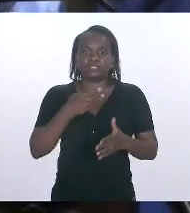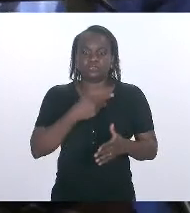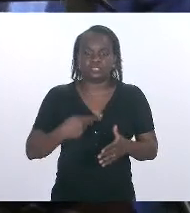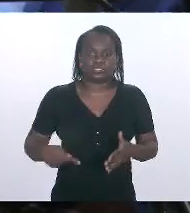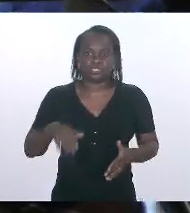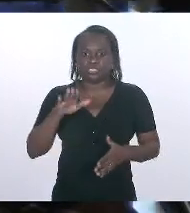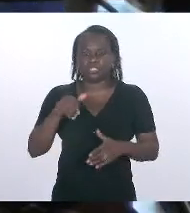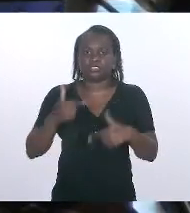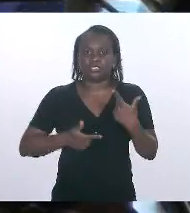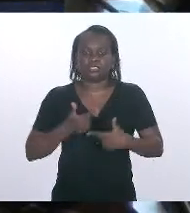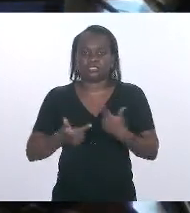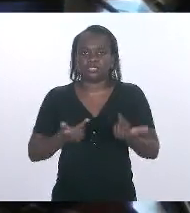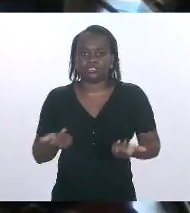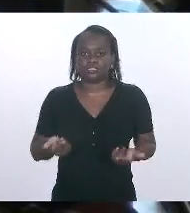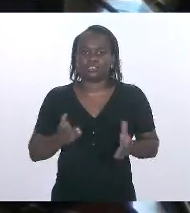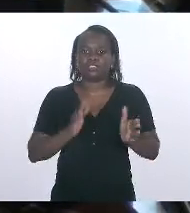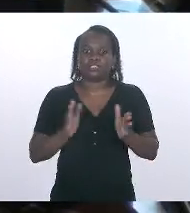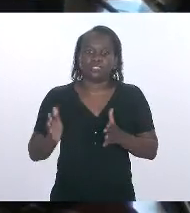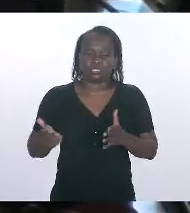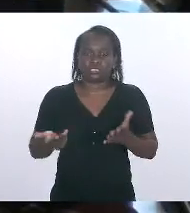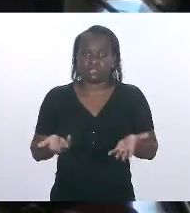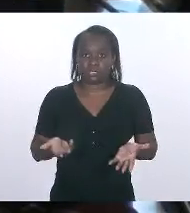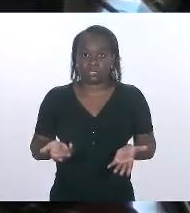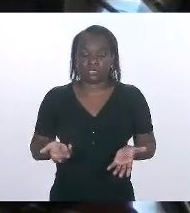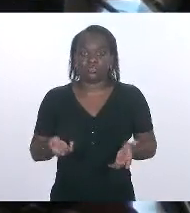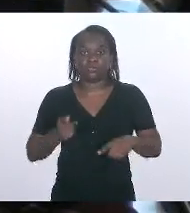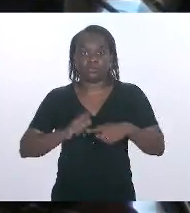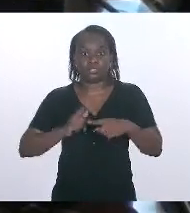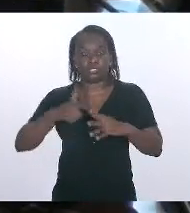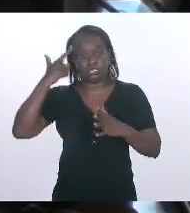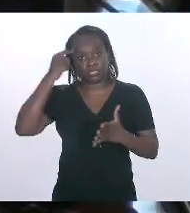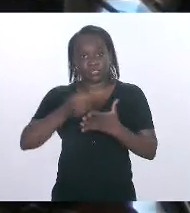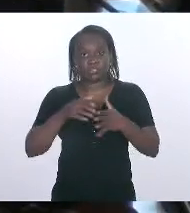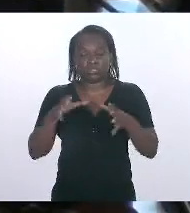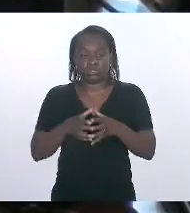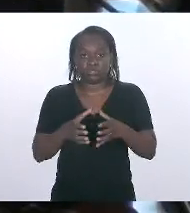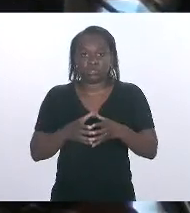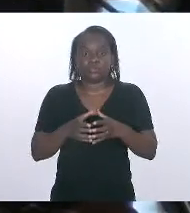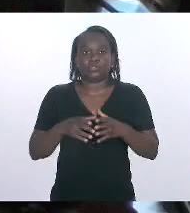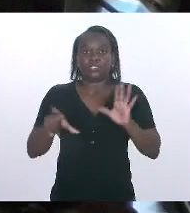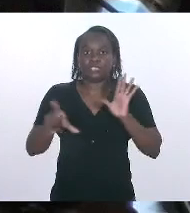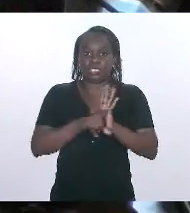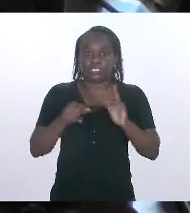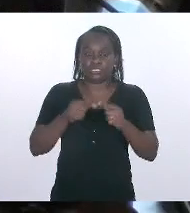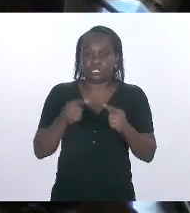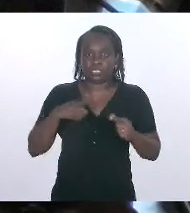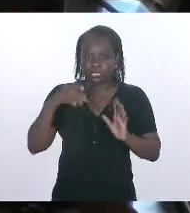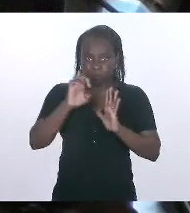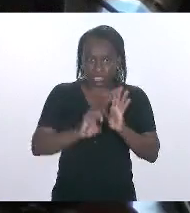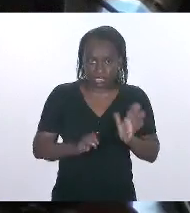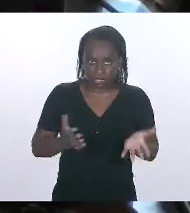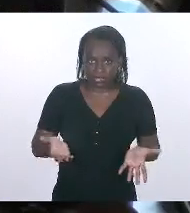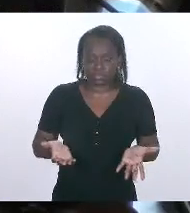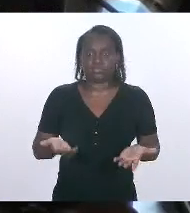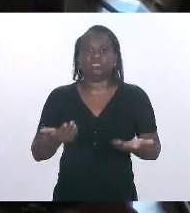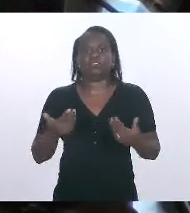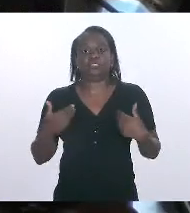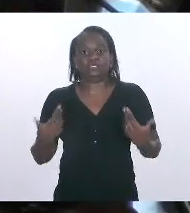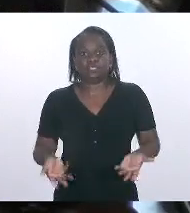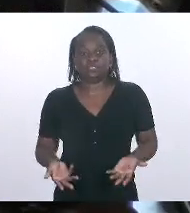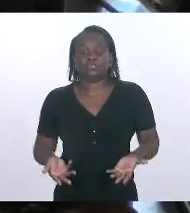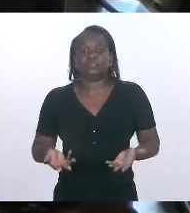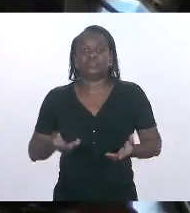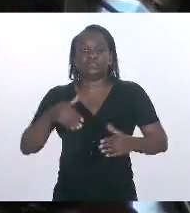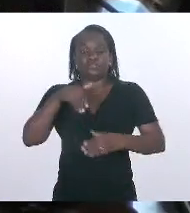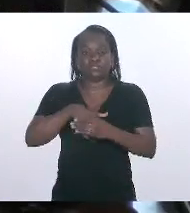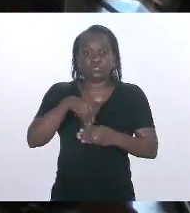ordem. A presidência chama os trabalhos à ordem, que o parecer da Comissão de Indicação Legislativa tinha emenda. Então,